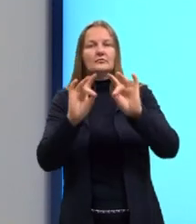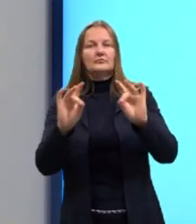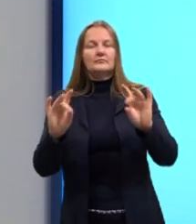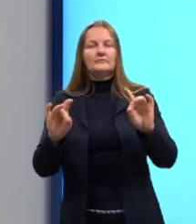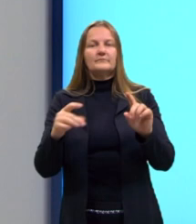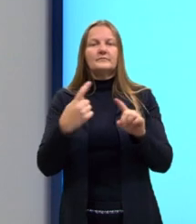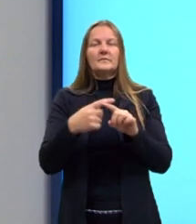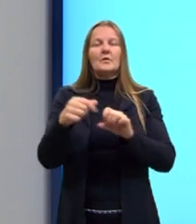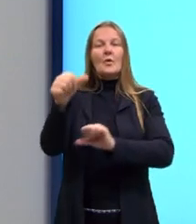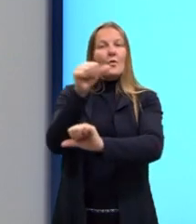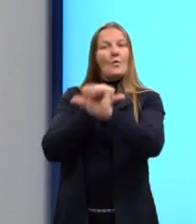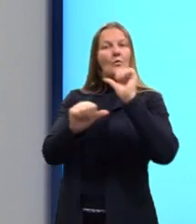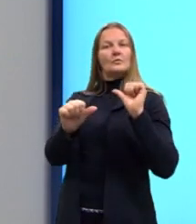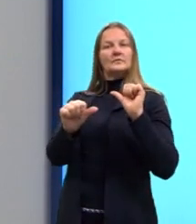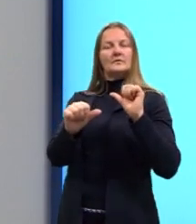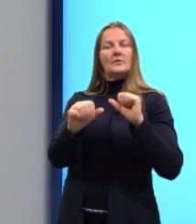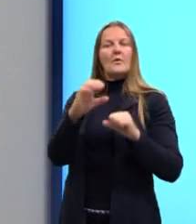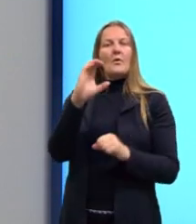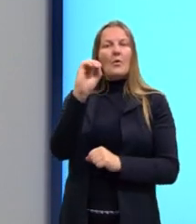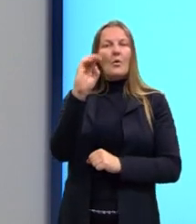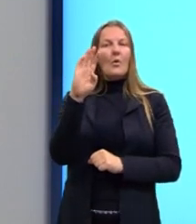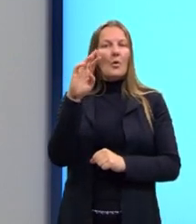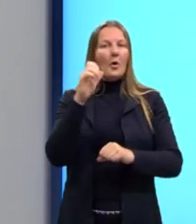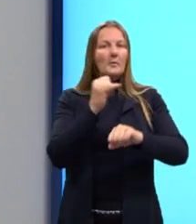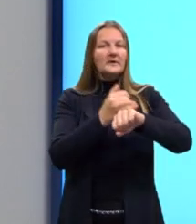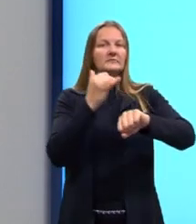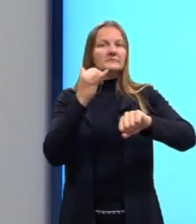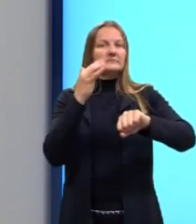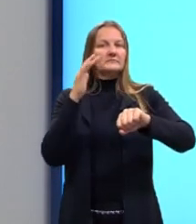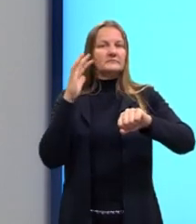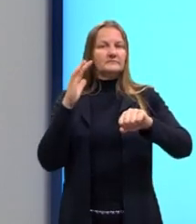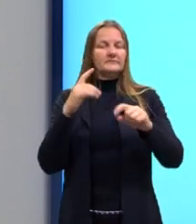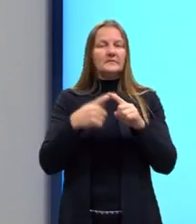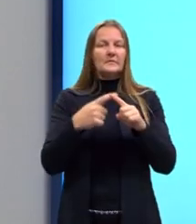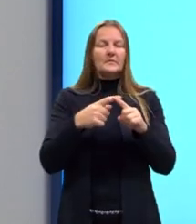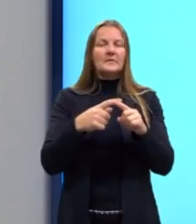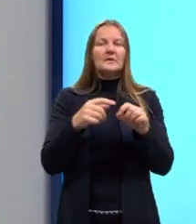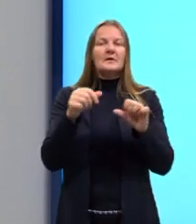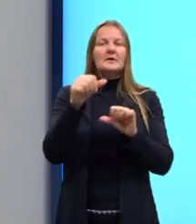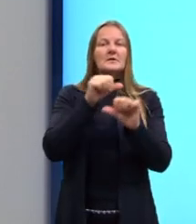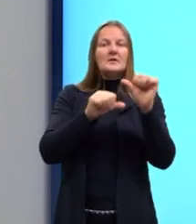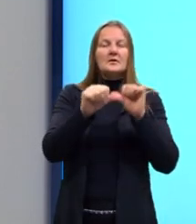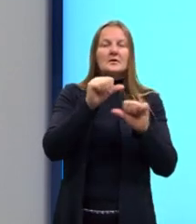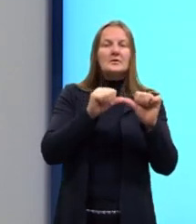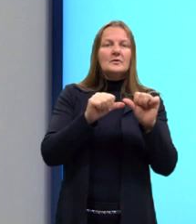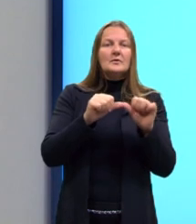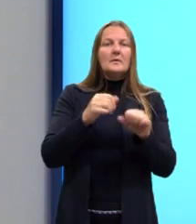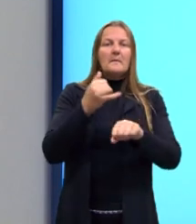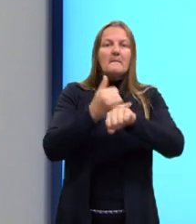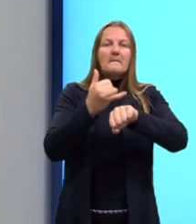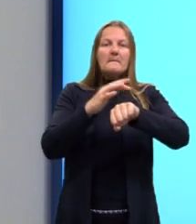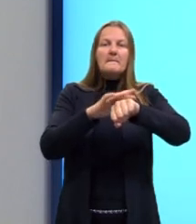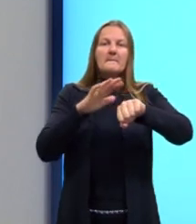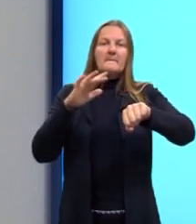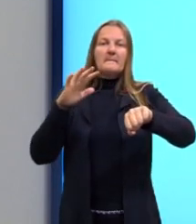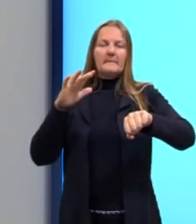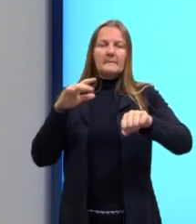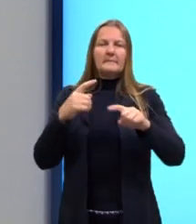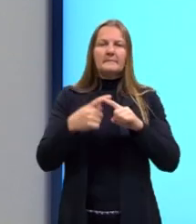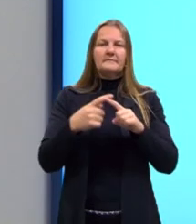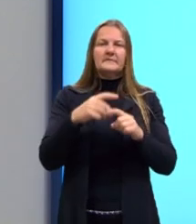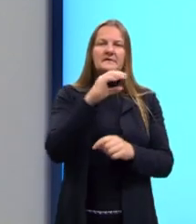ocorre com o cobre ele é O que é um ganhou os dois elétrons se tornou o cobre metálico certo então